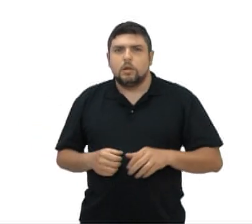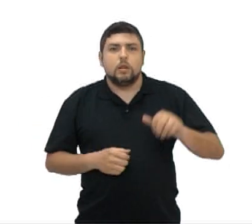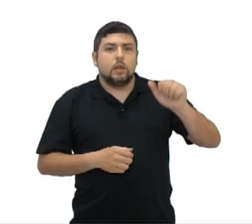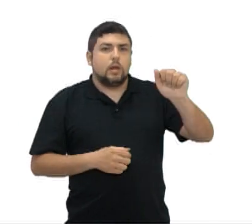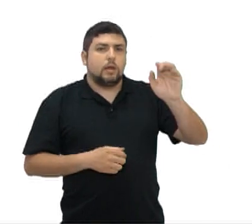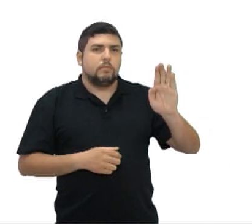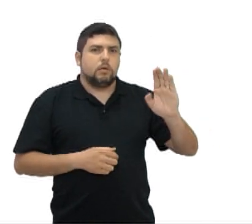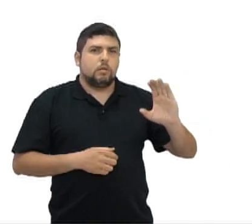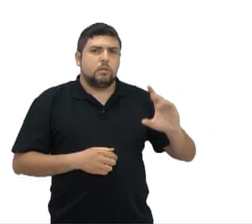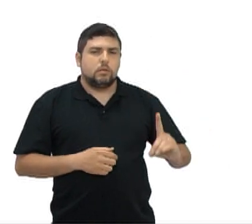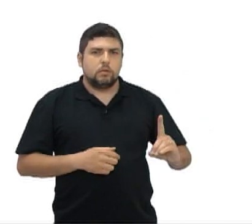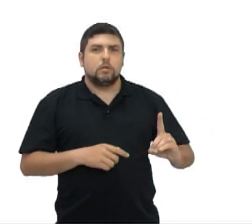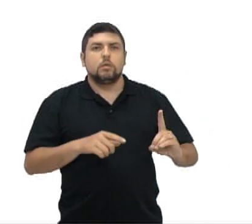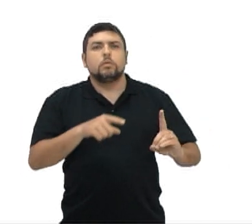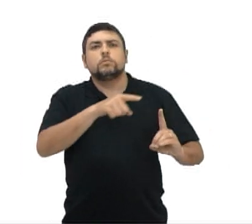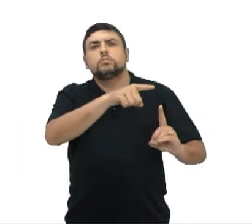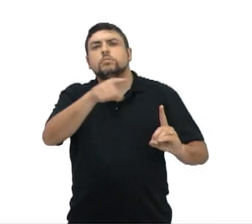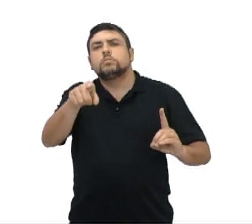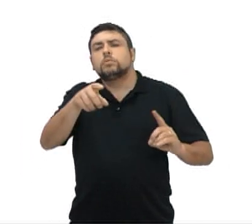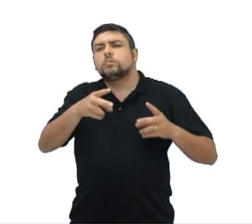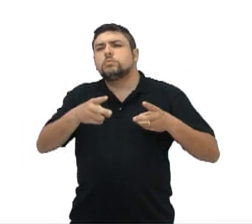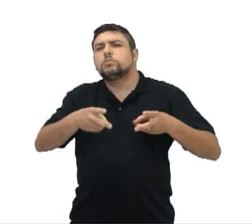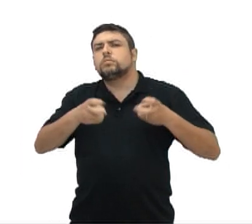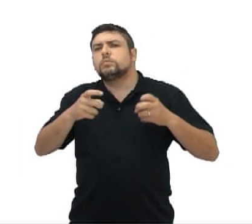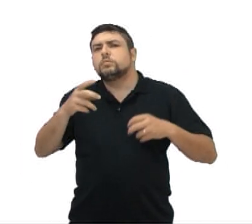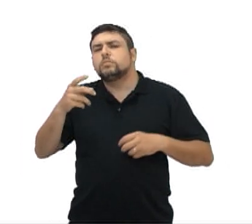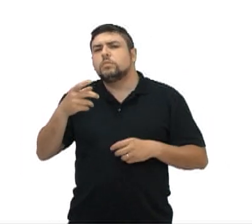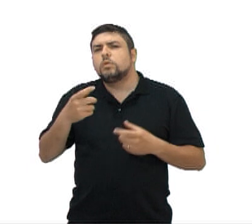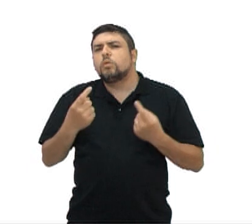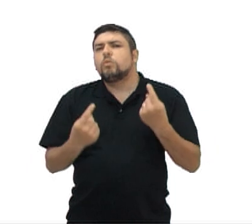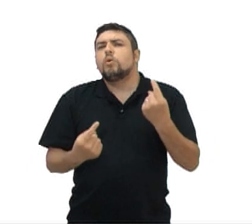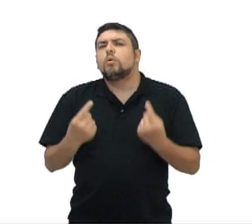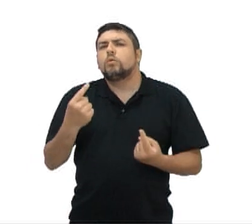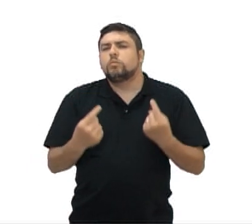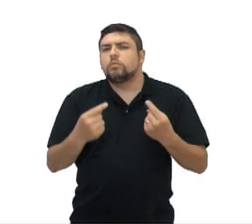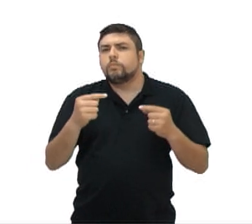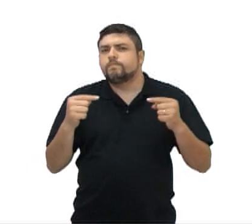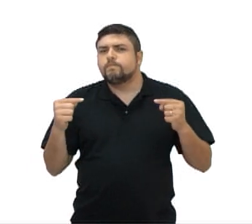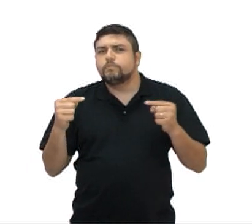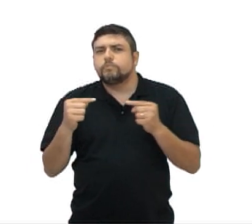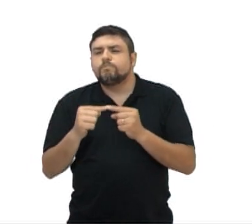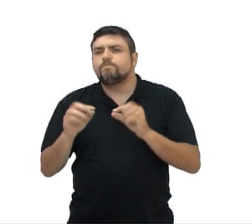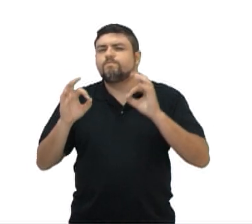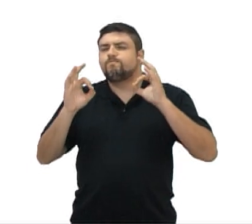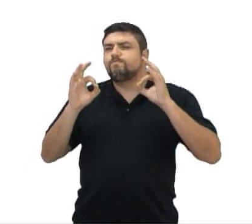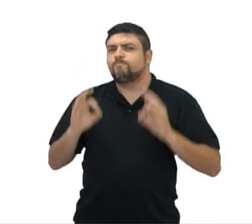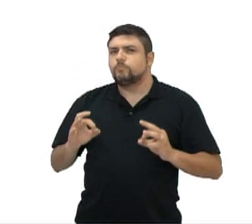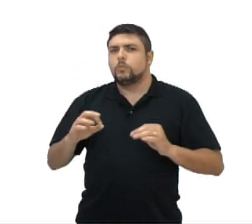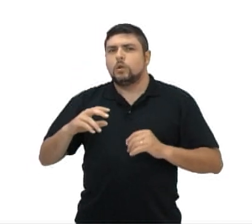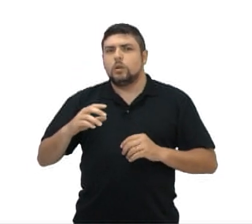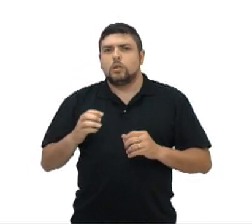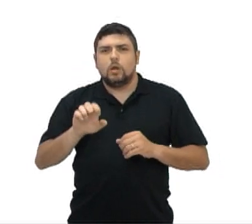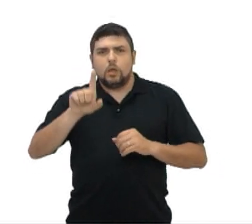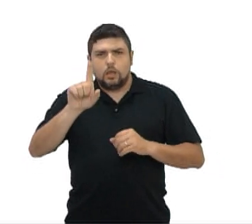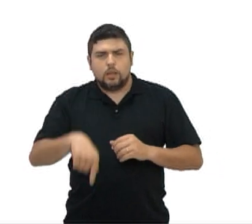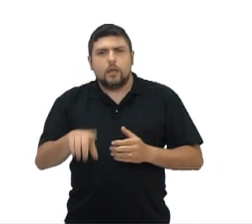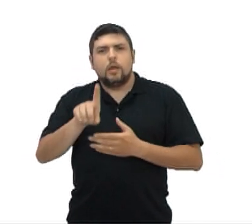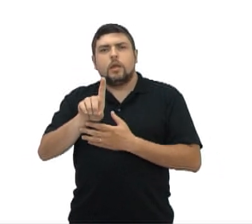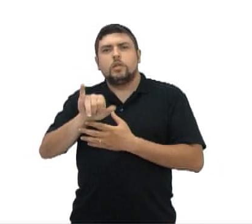vão verificar qual dessas frases deixa claro que essa frase pertence a um diário,